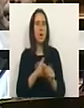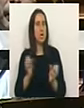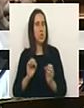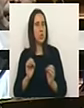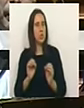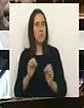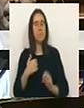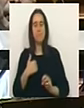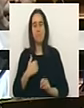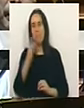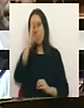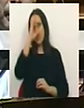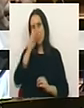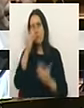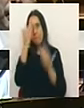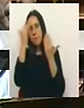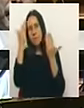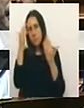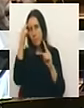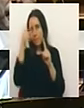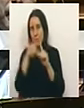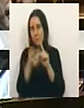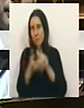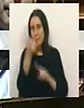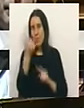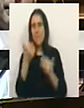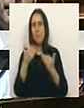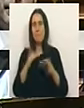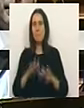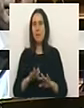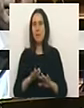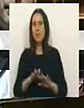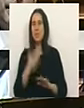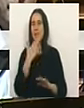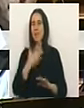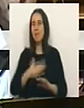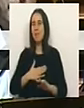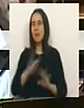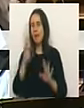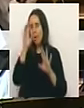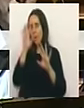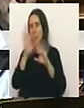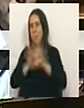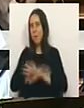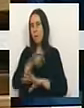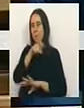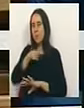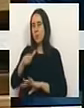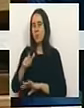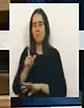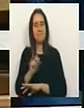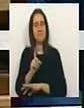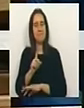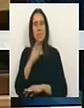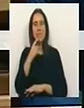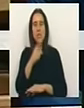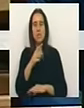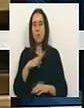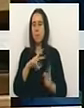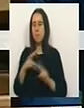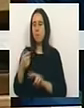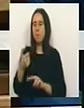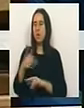eu felicito o Governo por atingir as suas metas, mas não queira atirar a poeira para a cara das pessoas dizendo que não cumpriu um plano